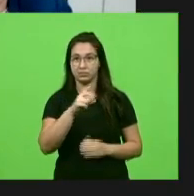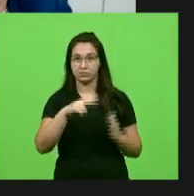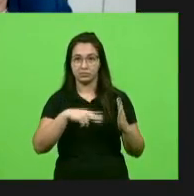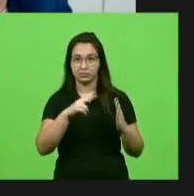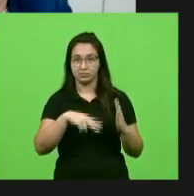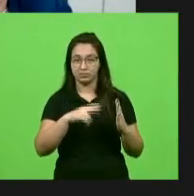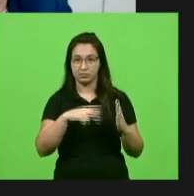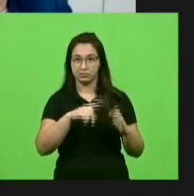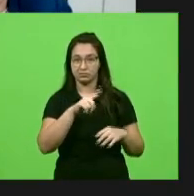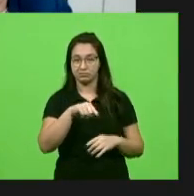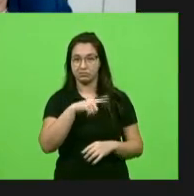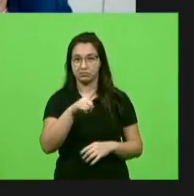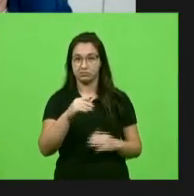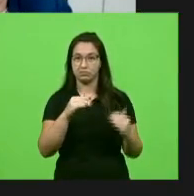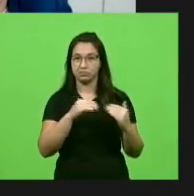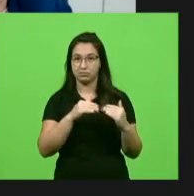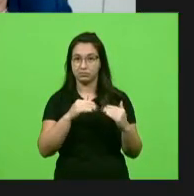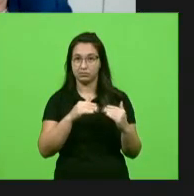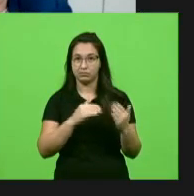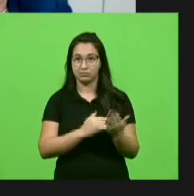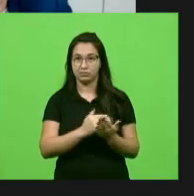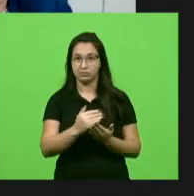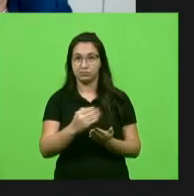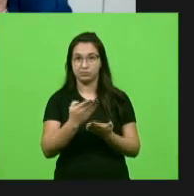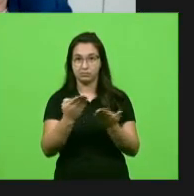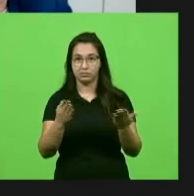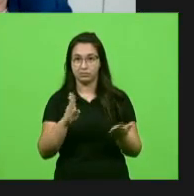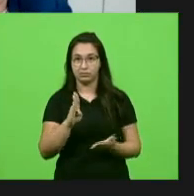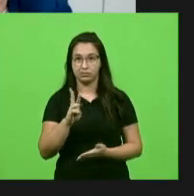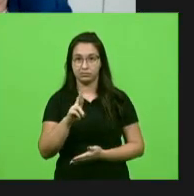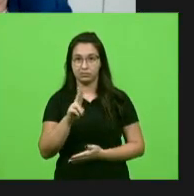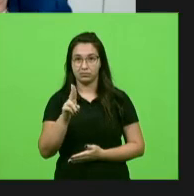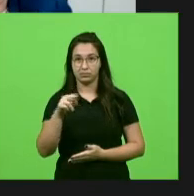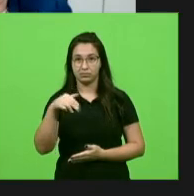Iniciamos pelo doutor Bruno de Oliveira Carreirão.